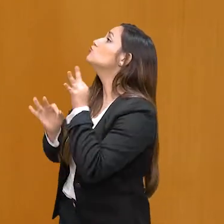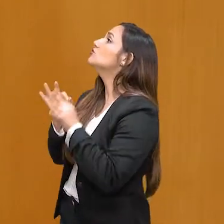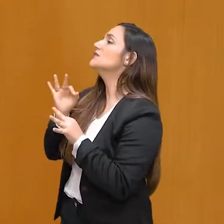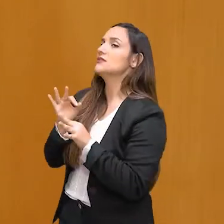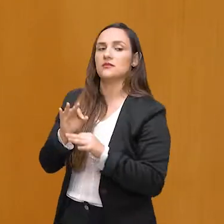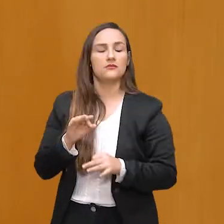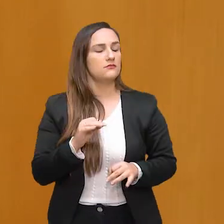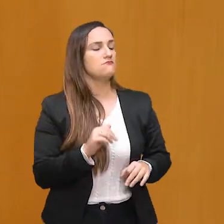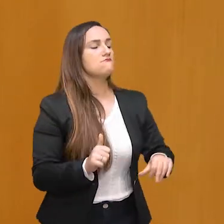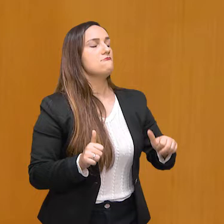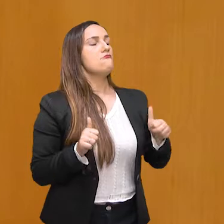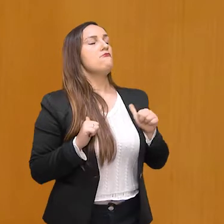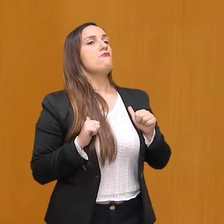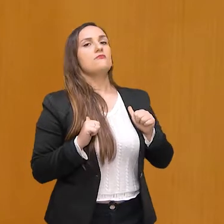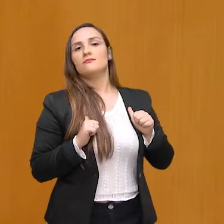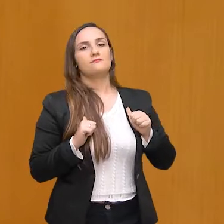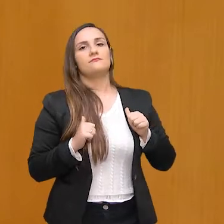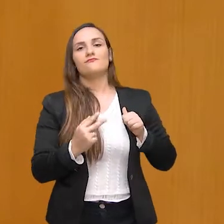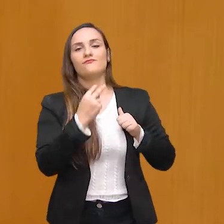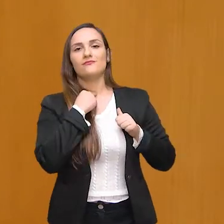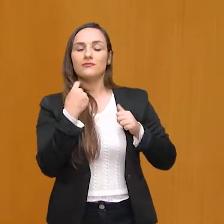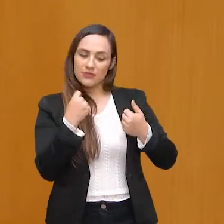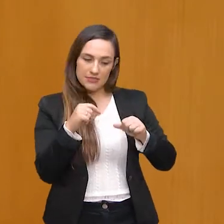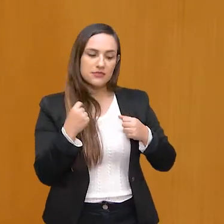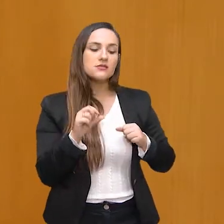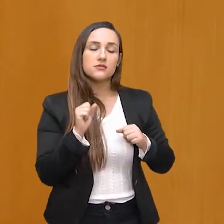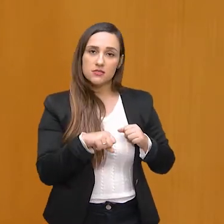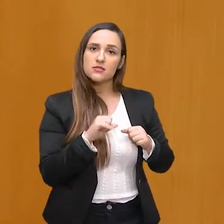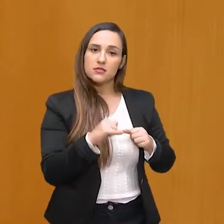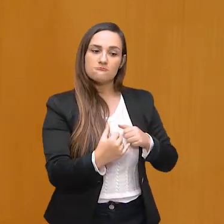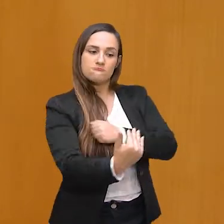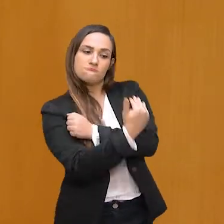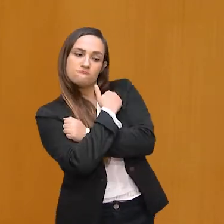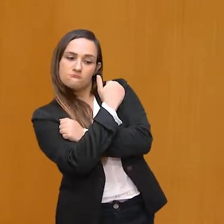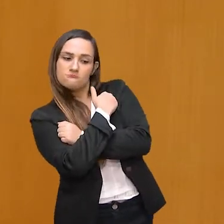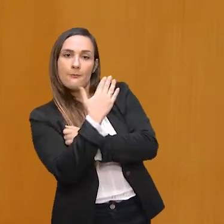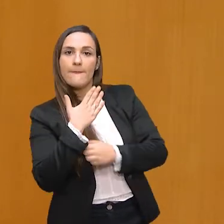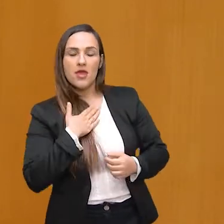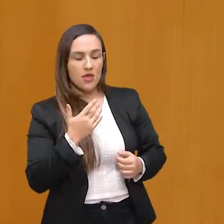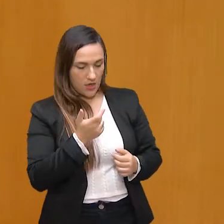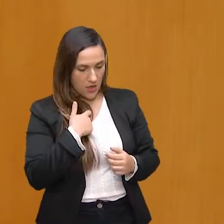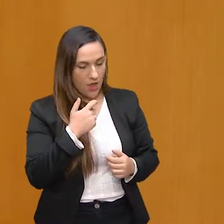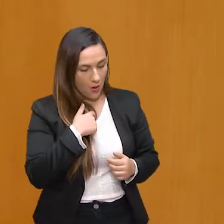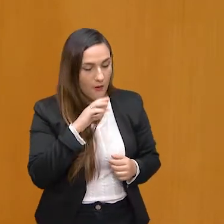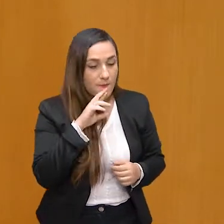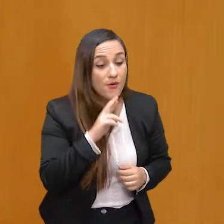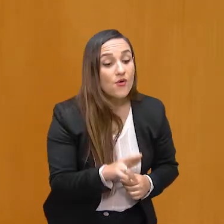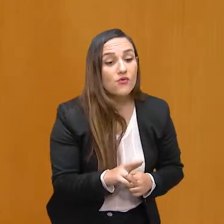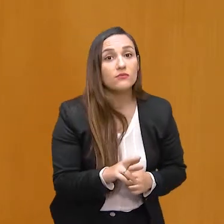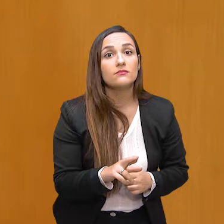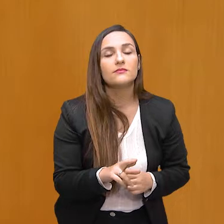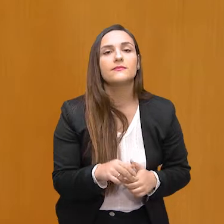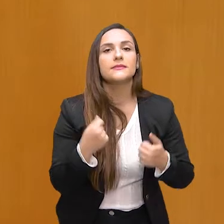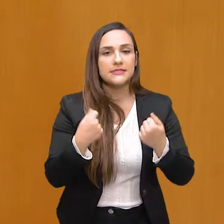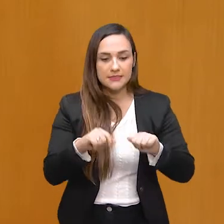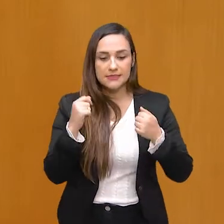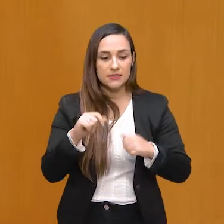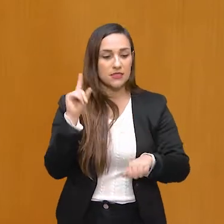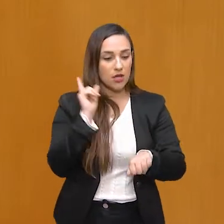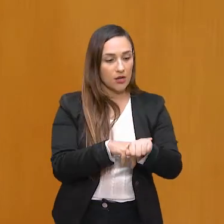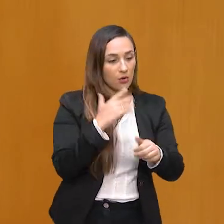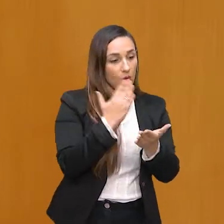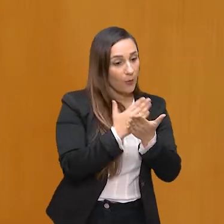direito pode ser tirado do âmbito do Poder Judiciário. E essa inafastabilidade, ela vai além disso até porque